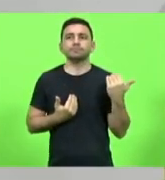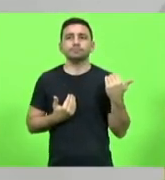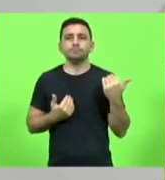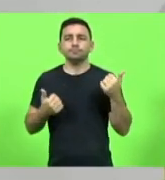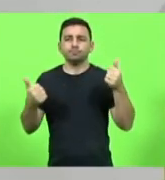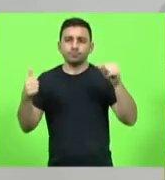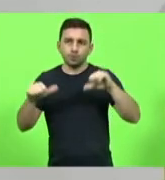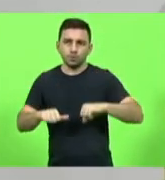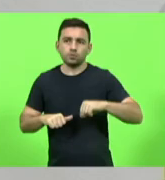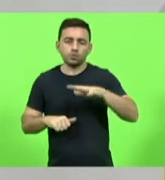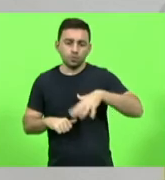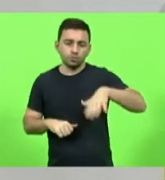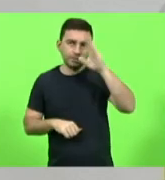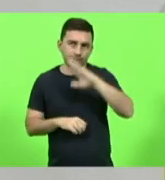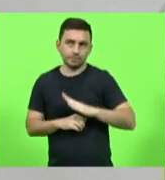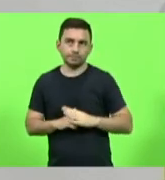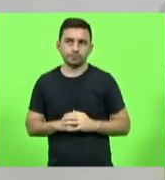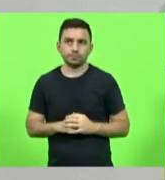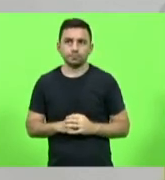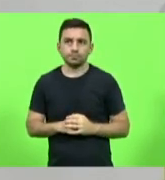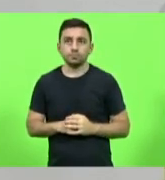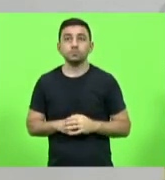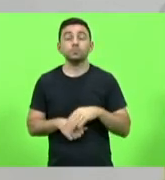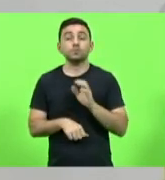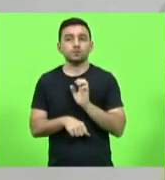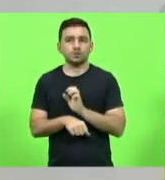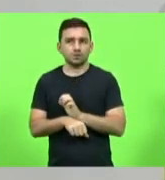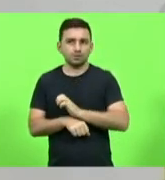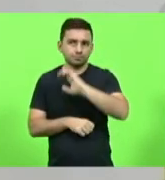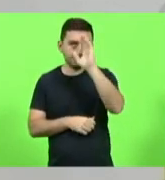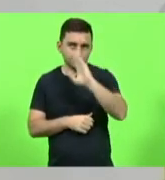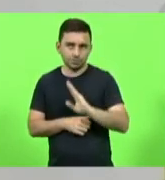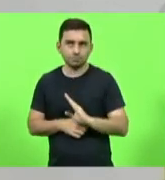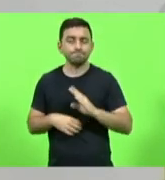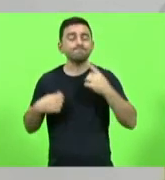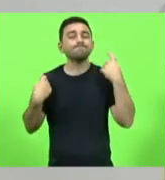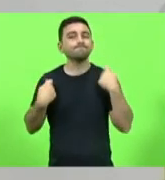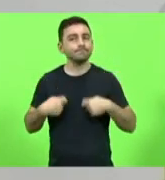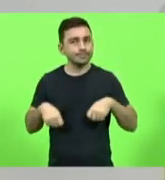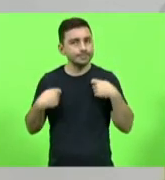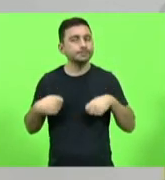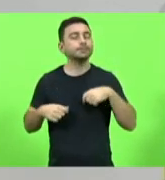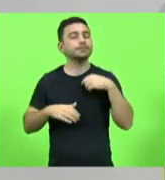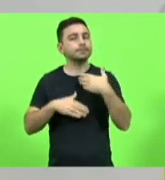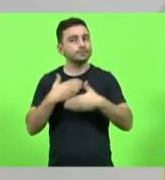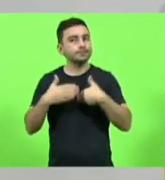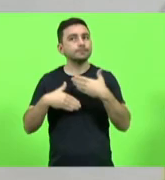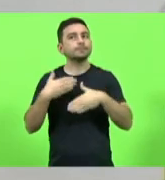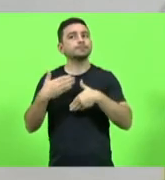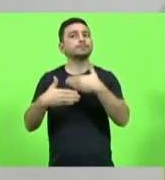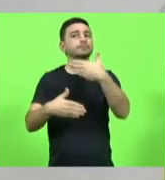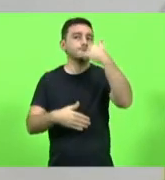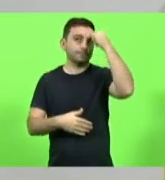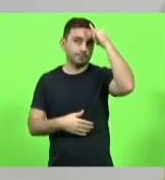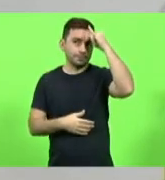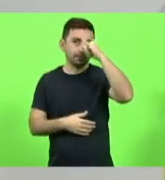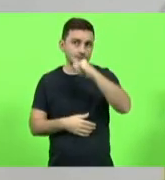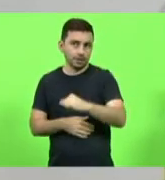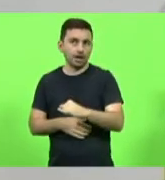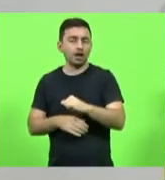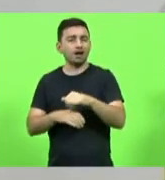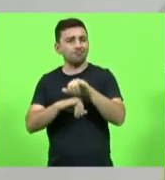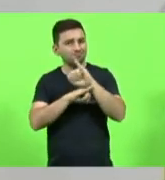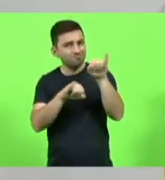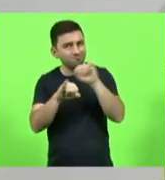país afora. O Estado brasileiro precisa avançar para coibir as notícias